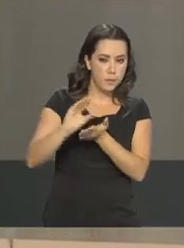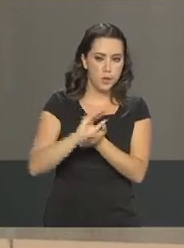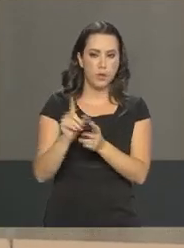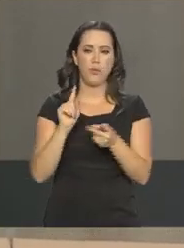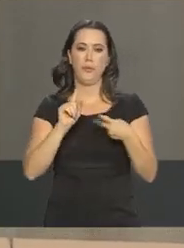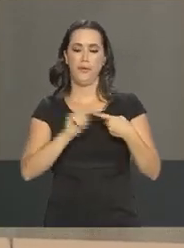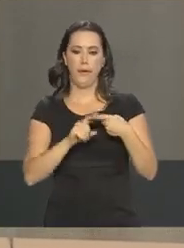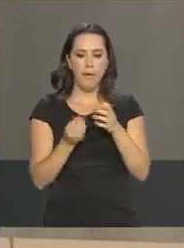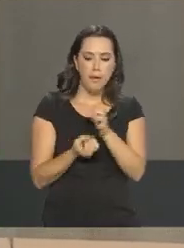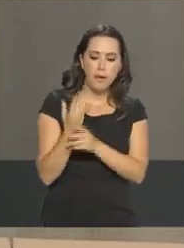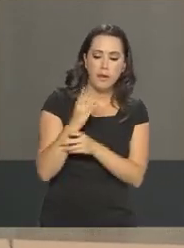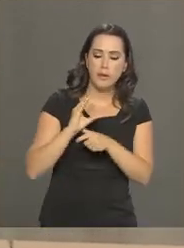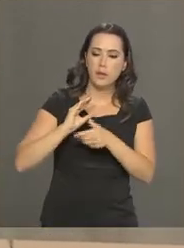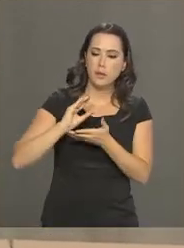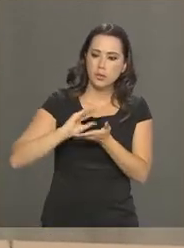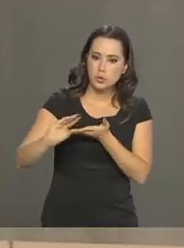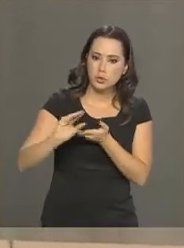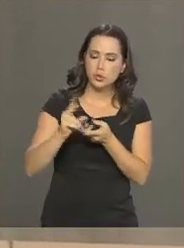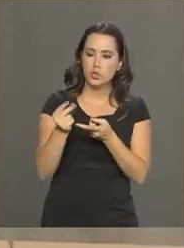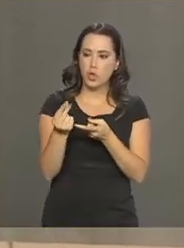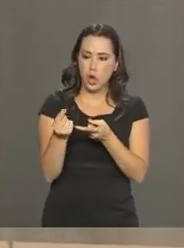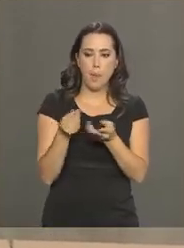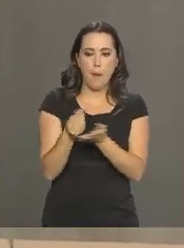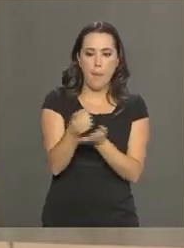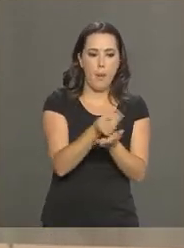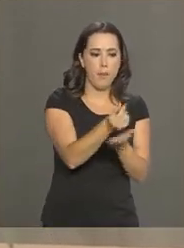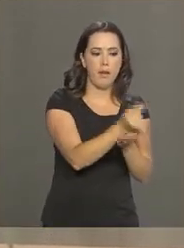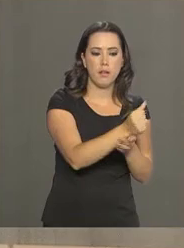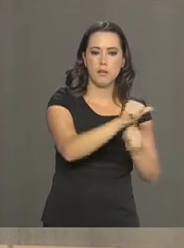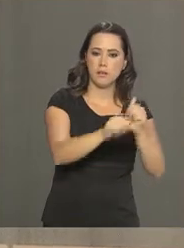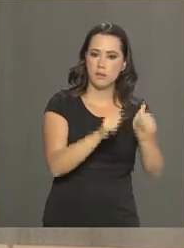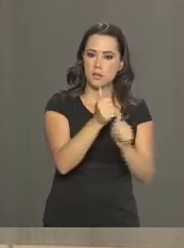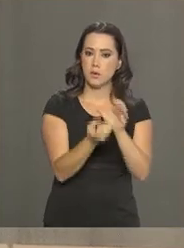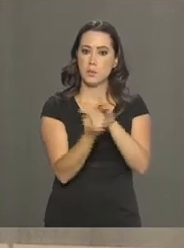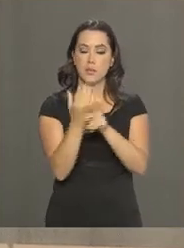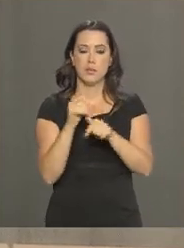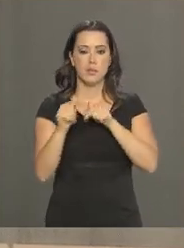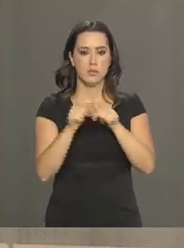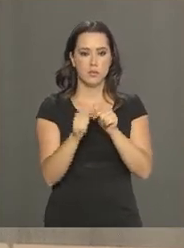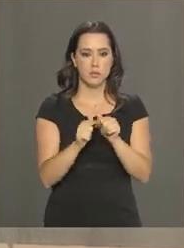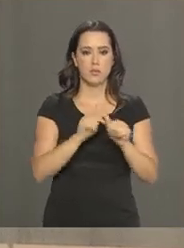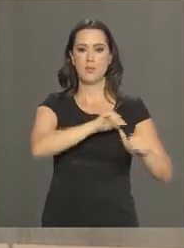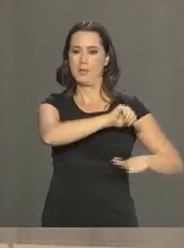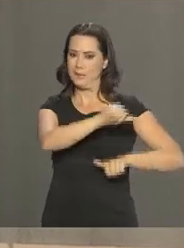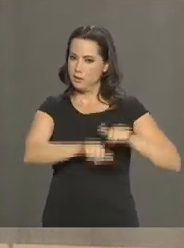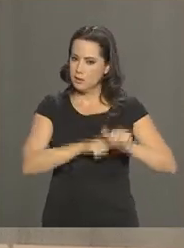emprego e isso tudo em última instância se reflete em qualidade do serviço prestado